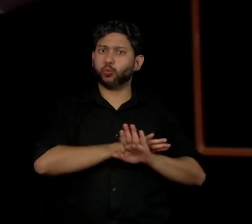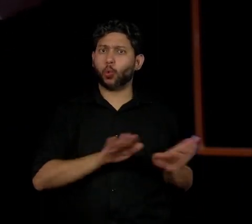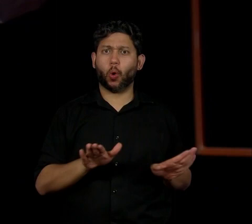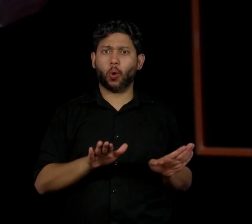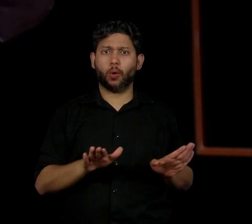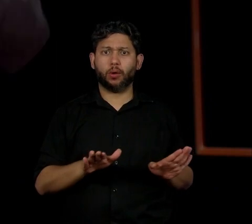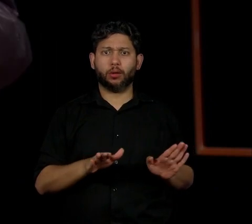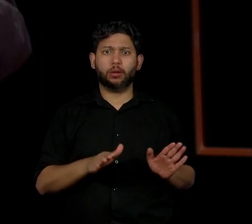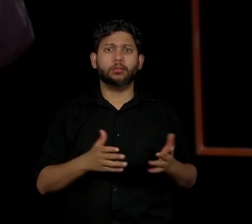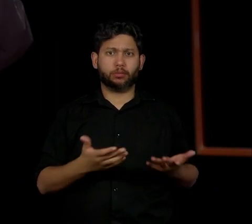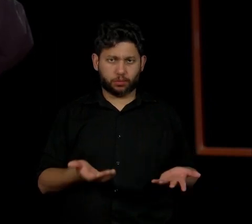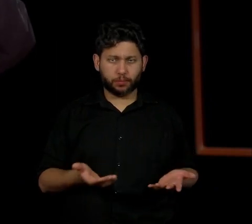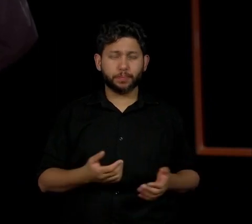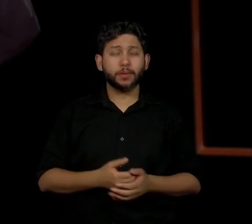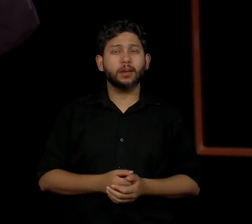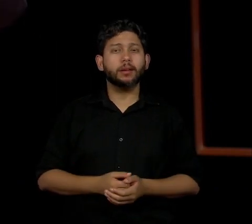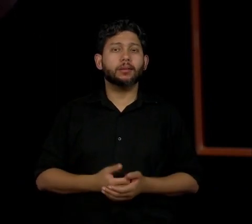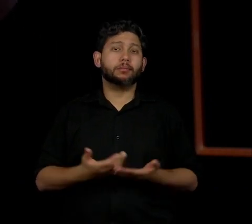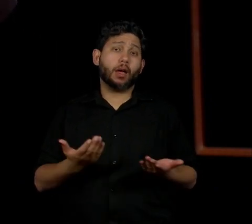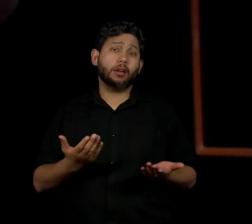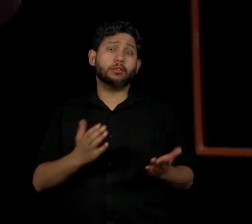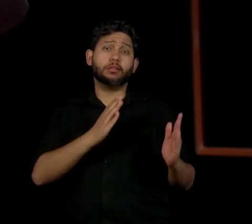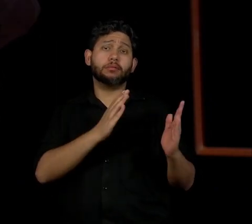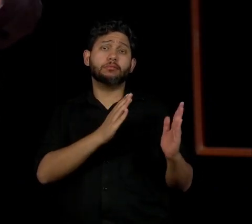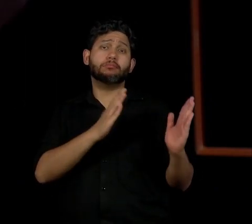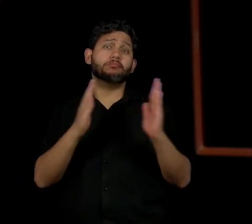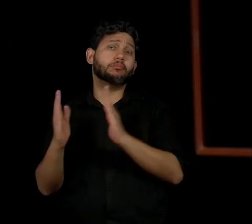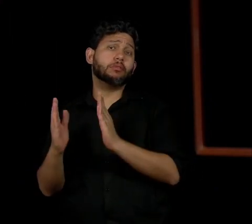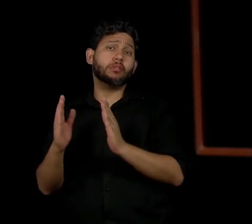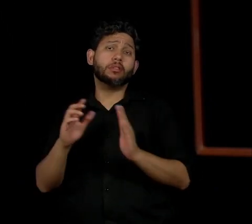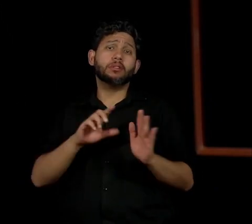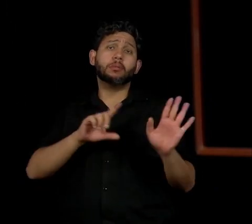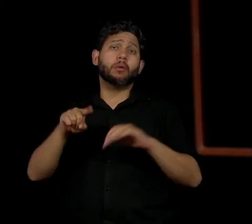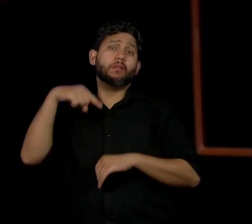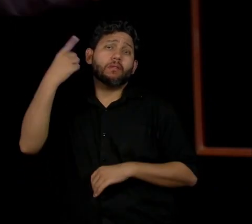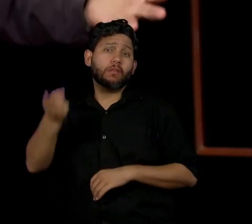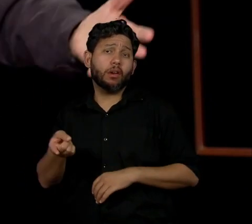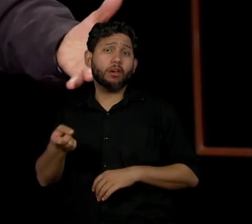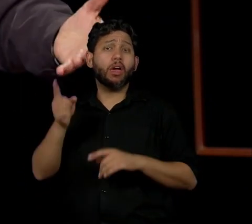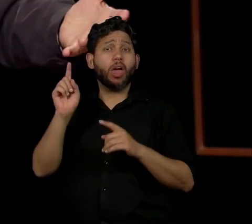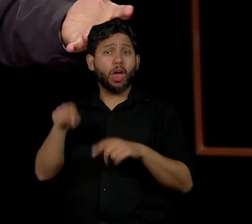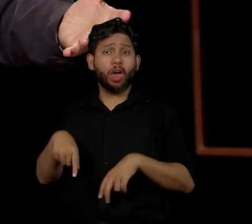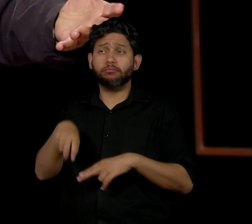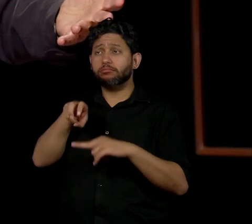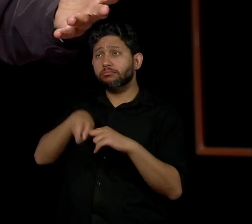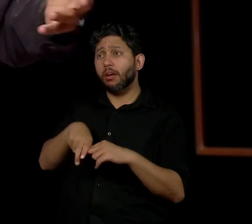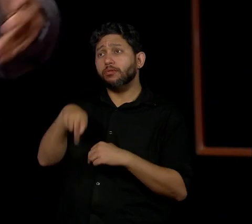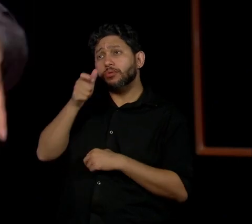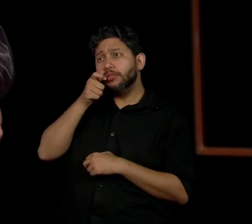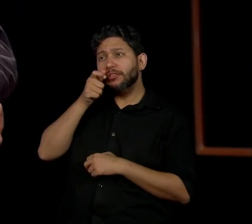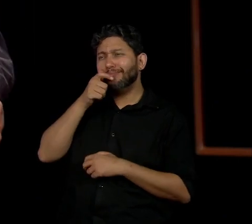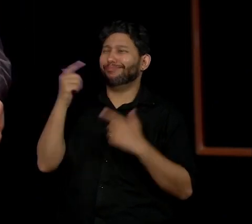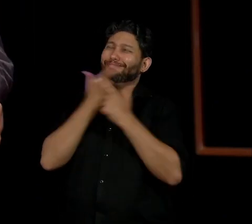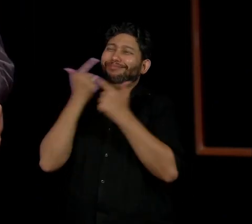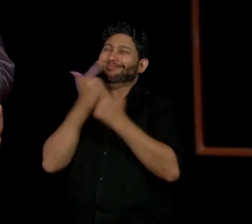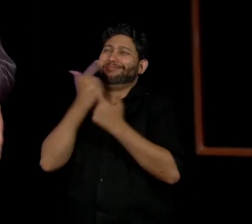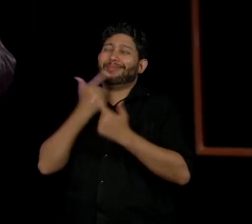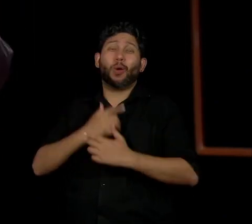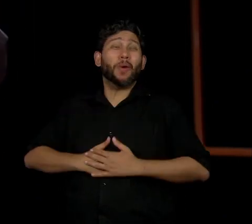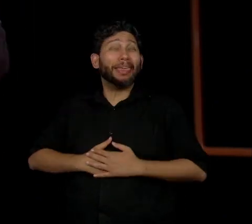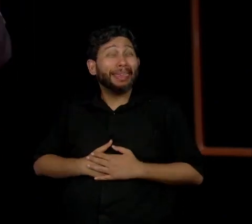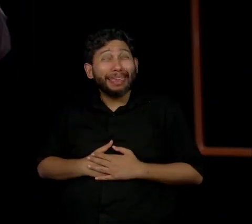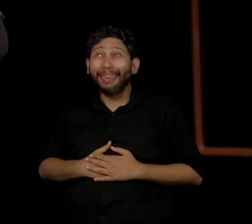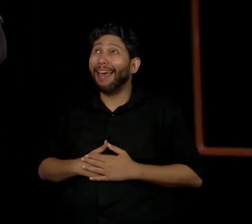uma tragédia. Mas a semana que vem você vai ver uma comédia que é para cair da cadeira de rir, entendeu? Então as coisas